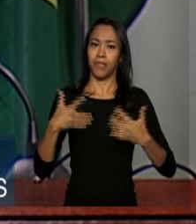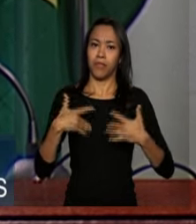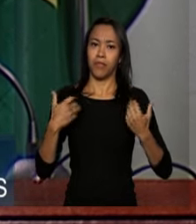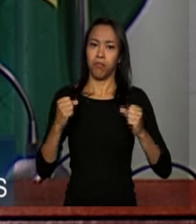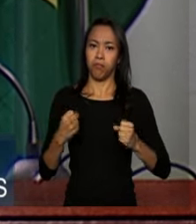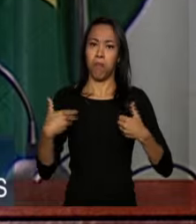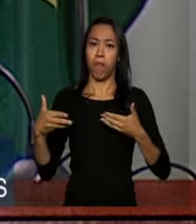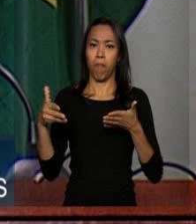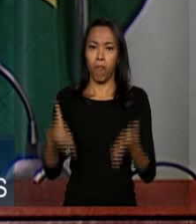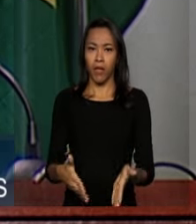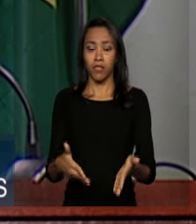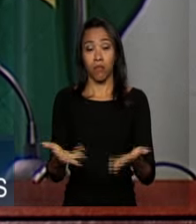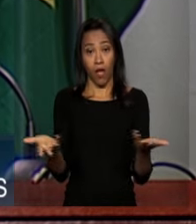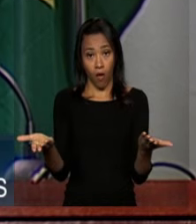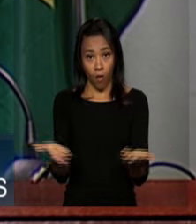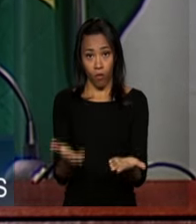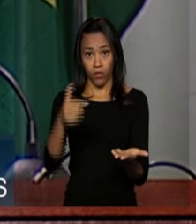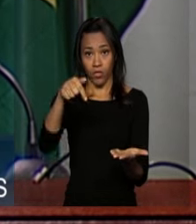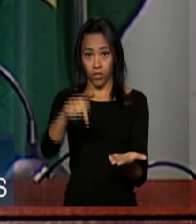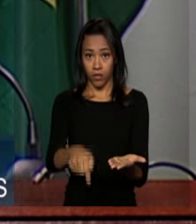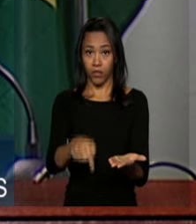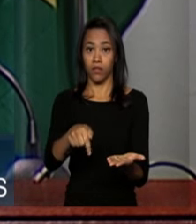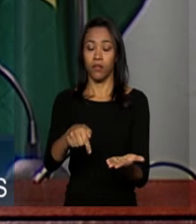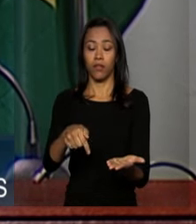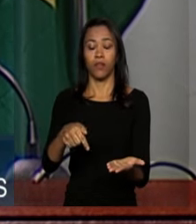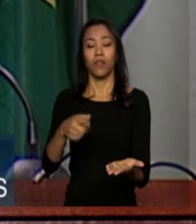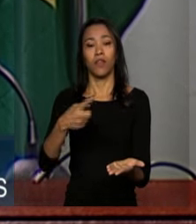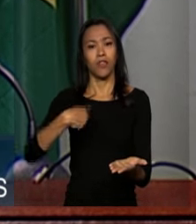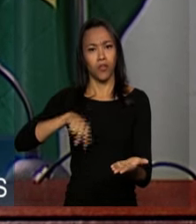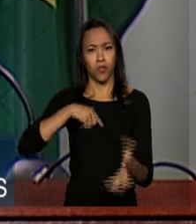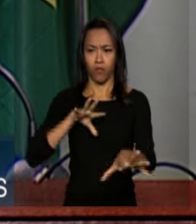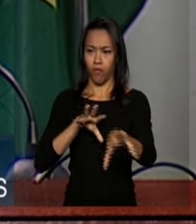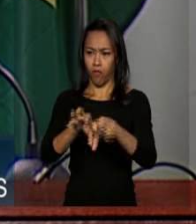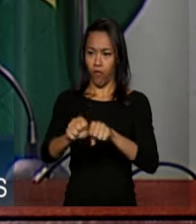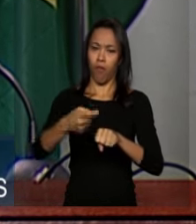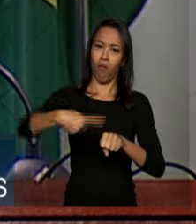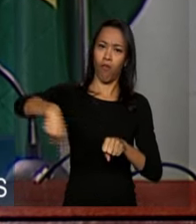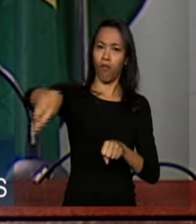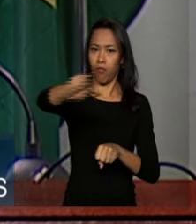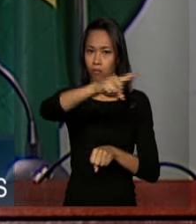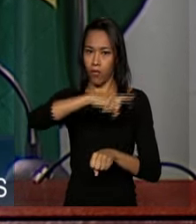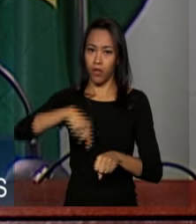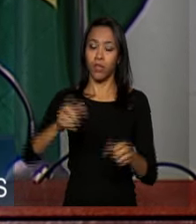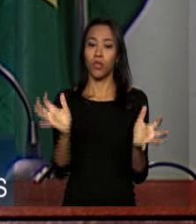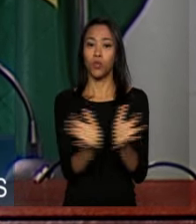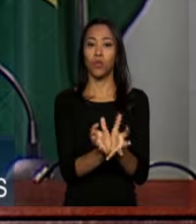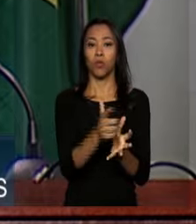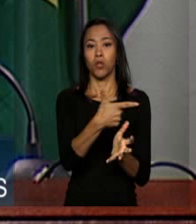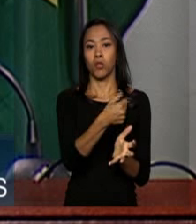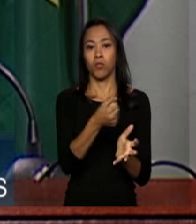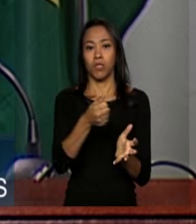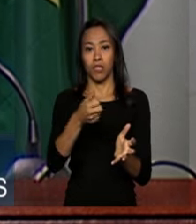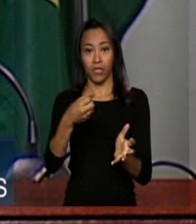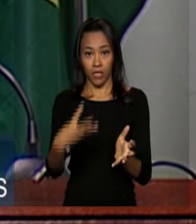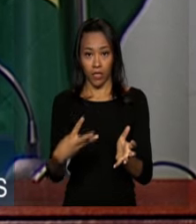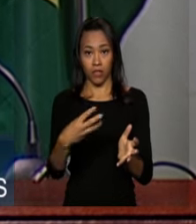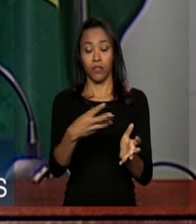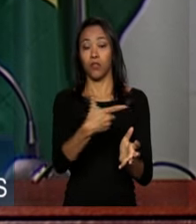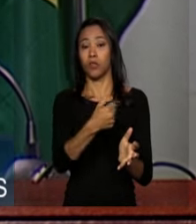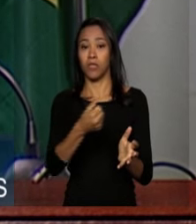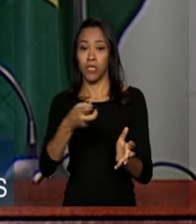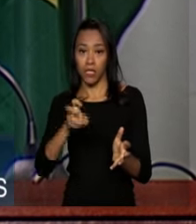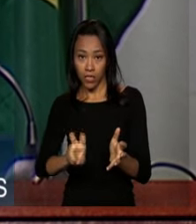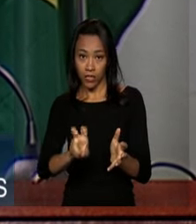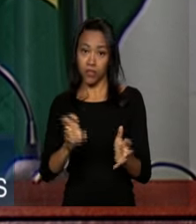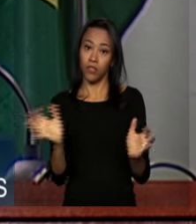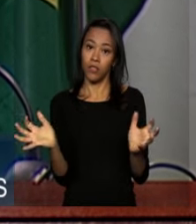participar dessa cerimônia em que acolhemos diplomatas da turma 2013-2015 do